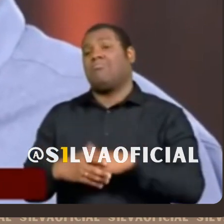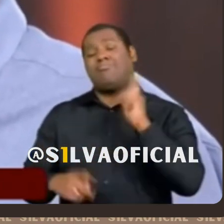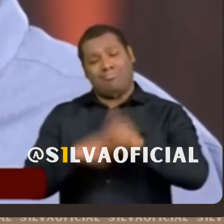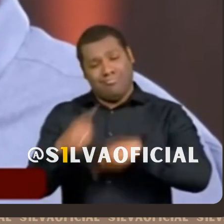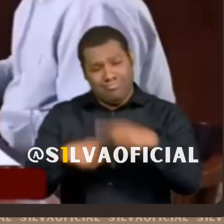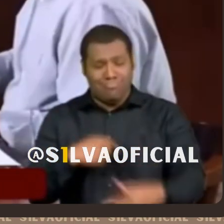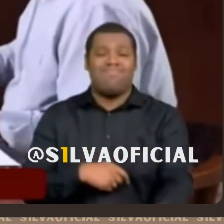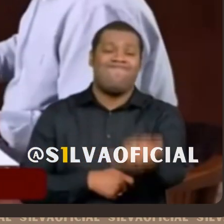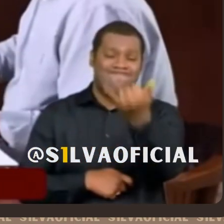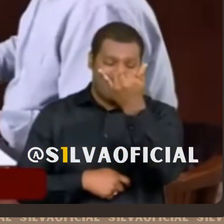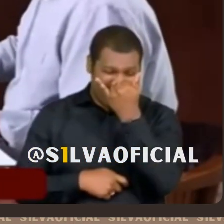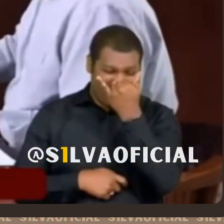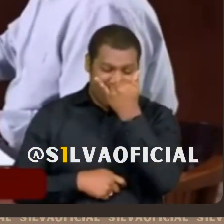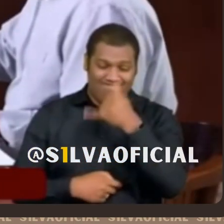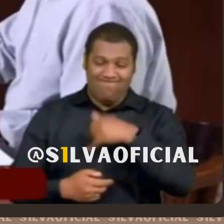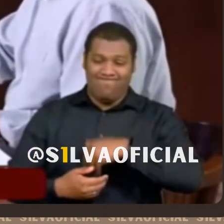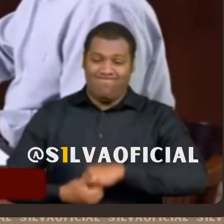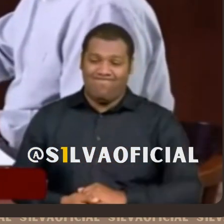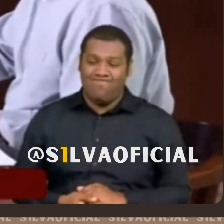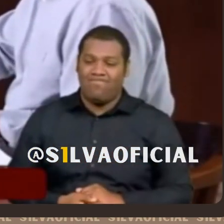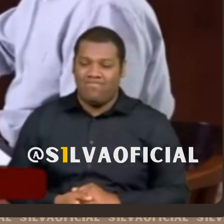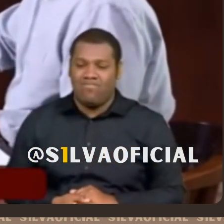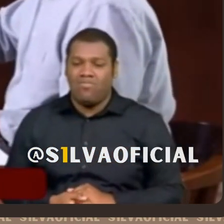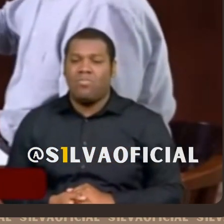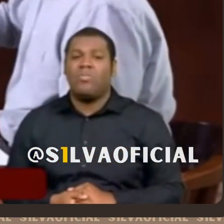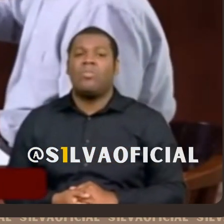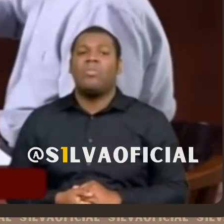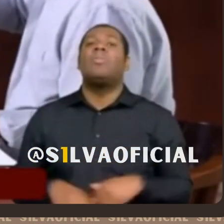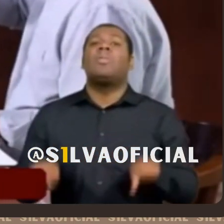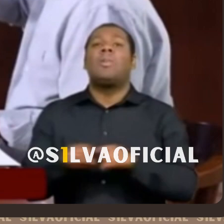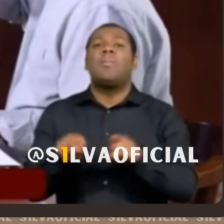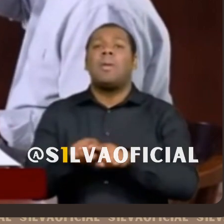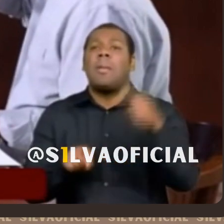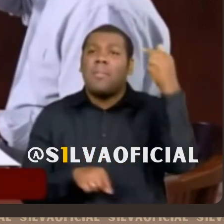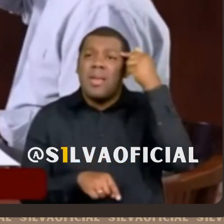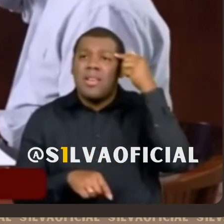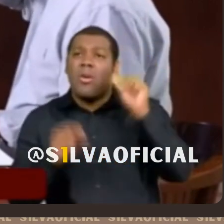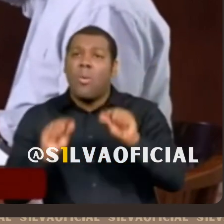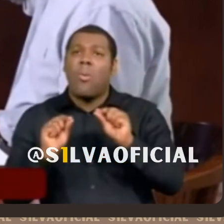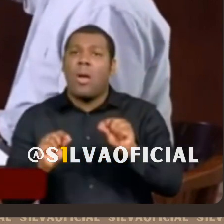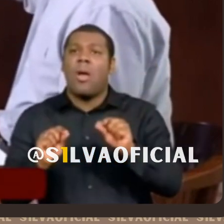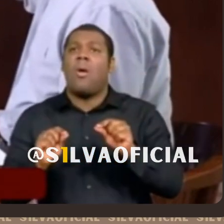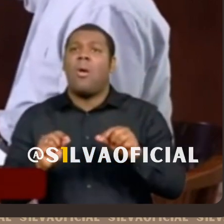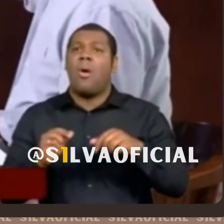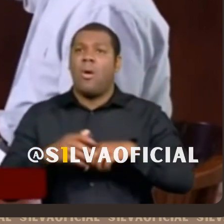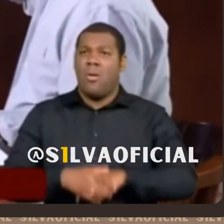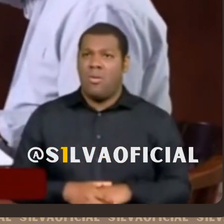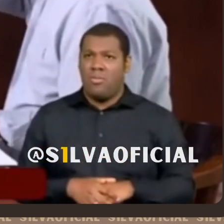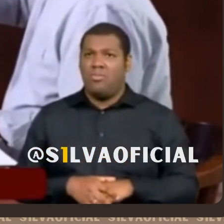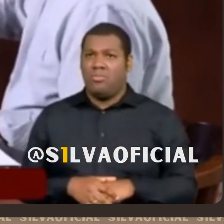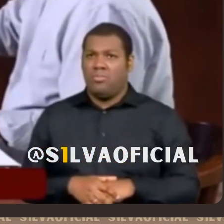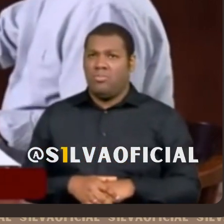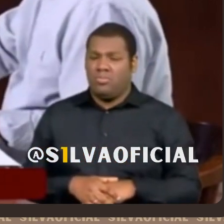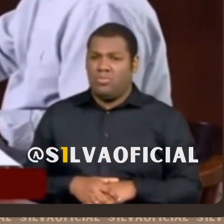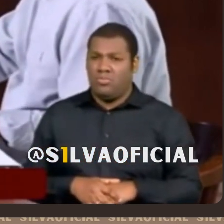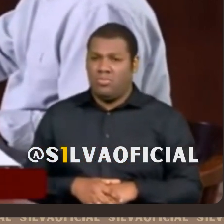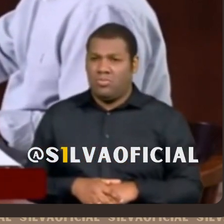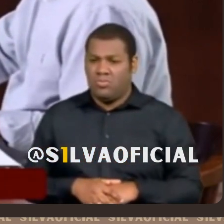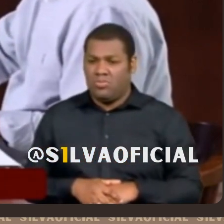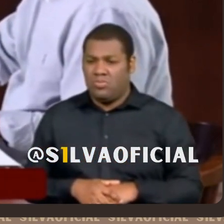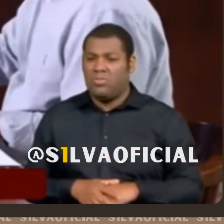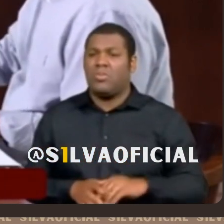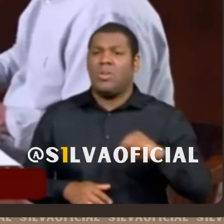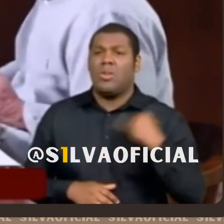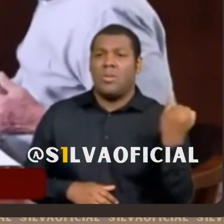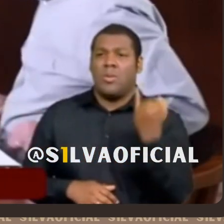negativo. Mas tem um lado também que a gente pode pensar que, em termos de mercado consumidor, é importante essa melhoria do pobre